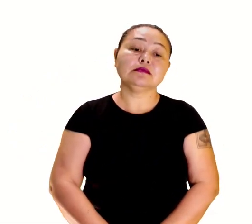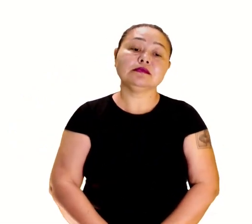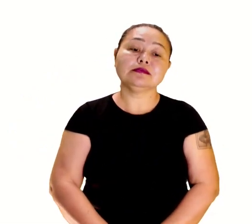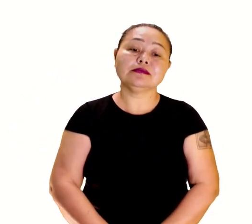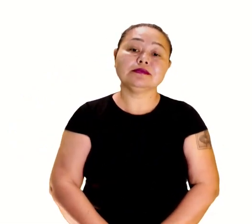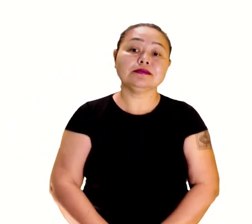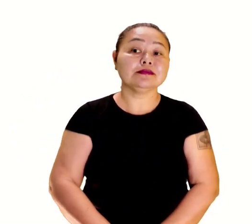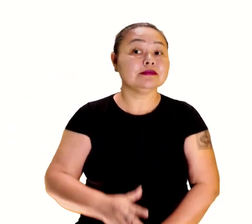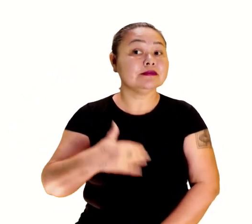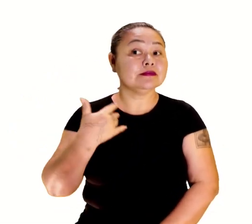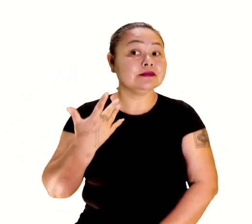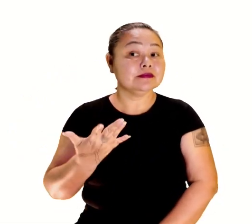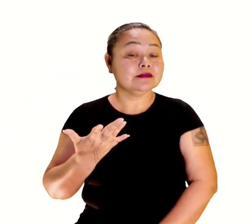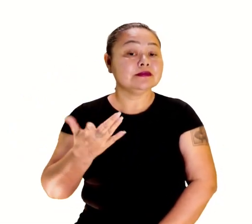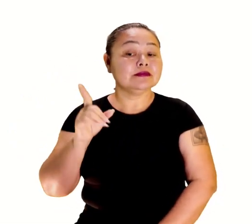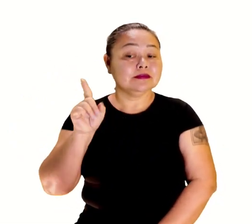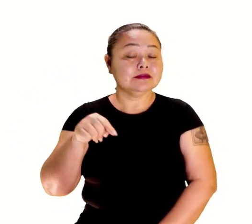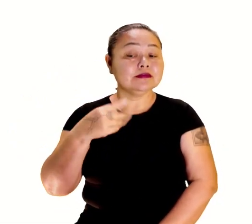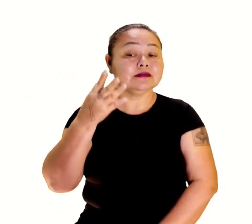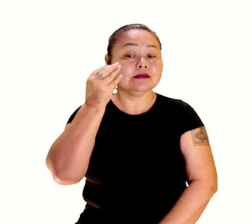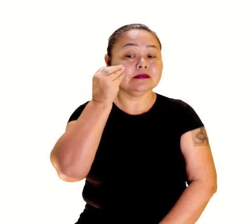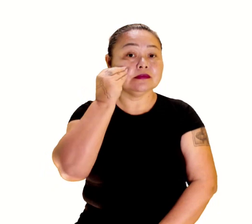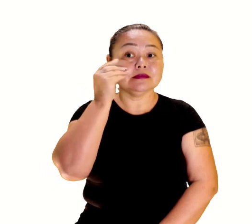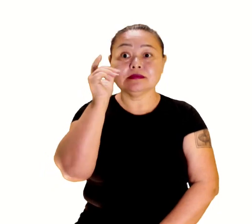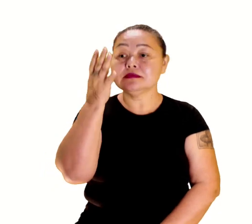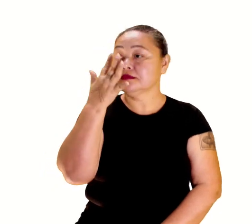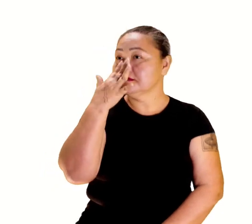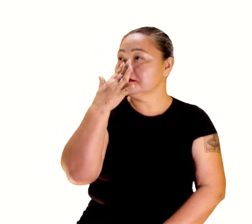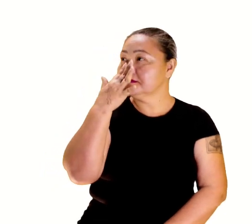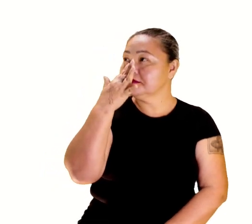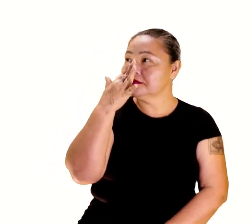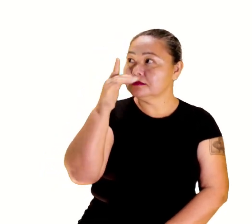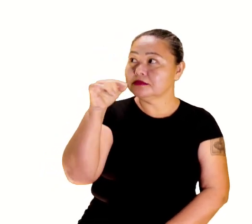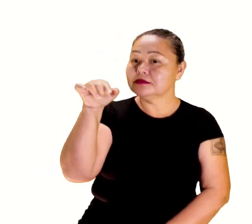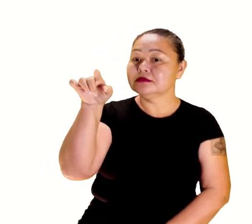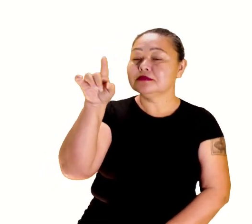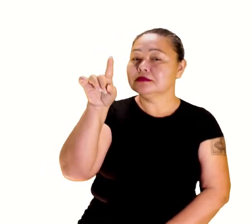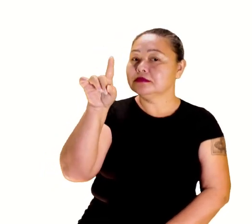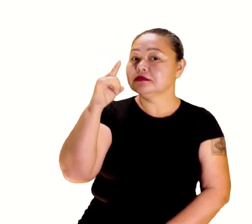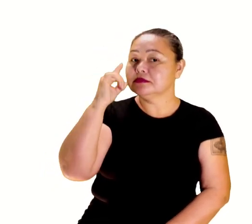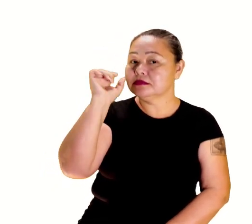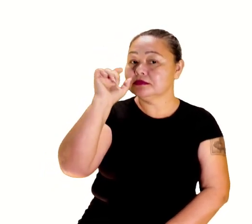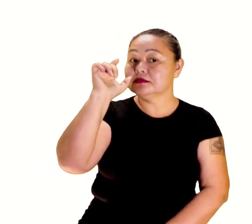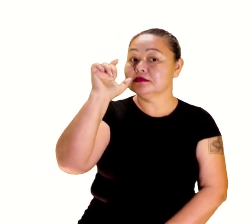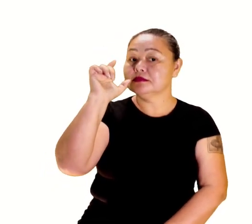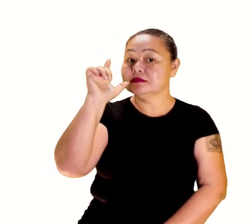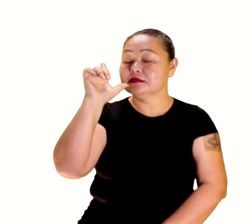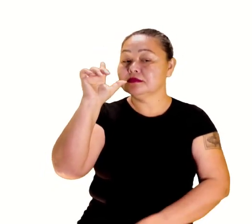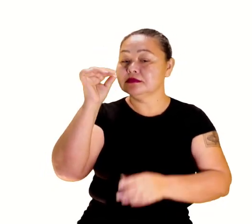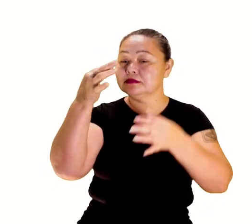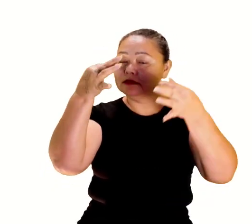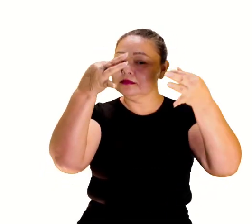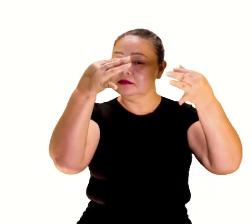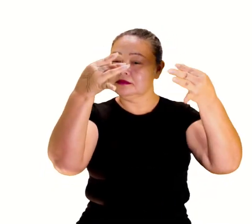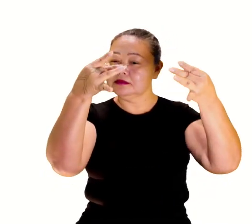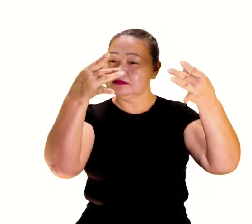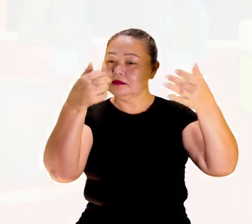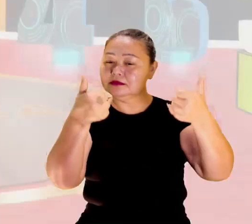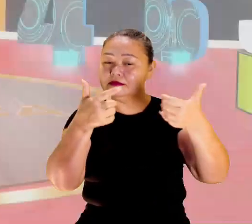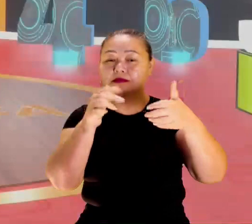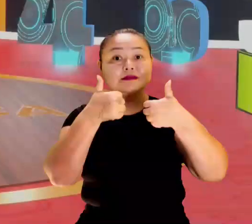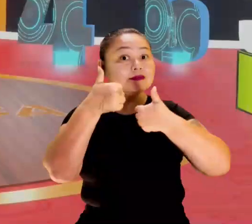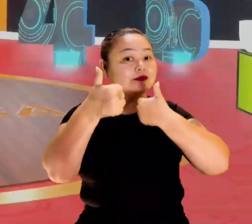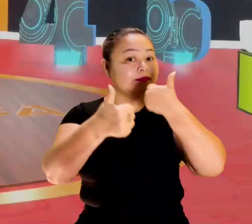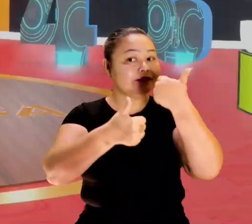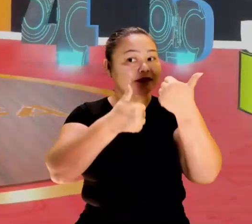E aí? Esse é um teste de observação, né? Fique atento aos detalhes. Beleza? Vem